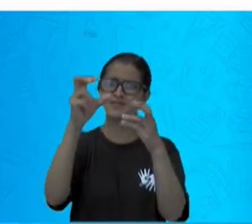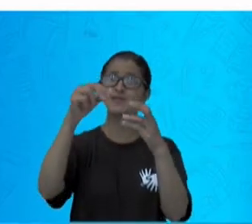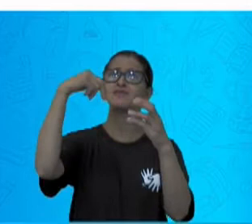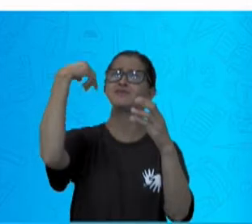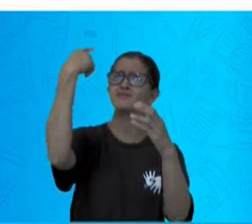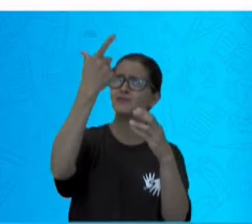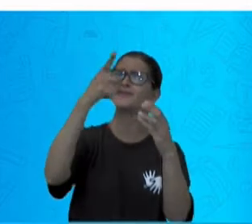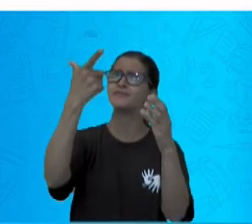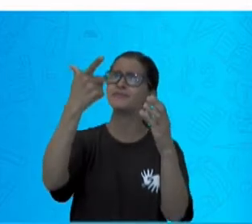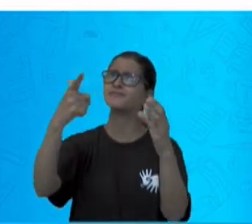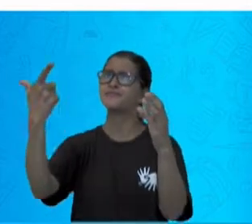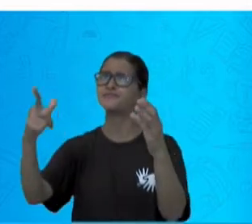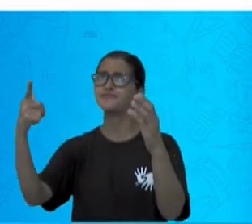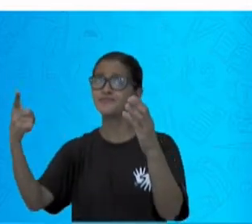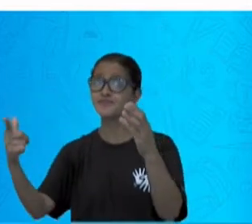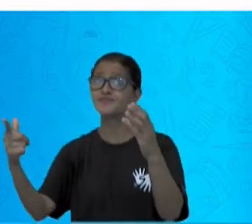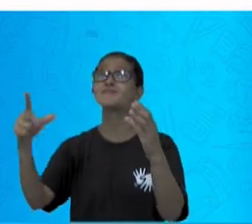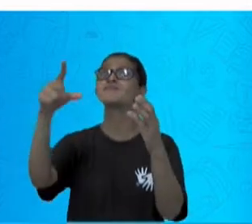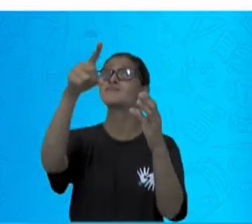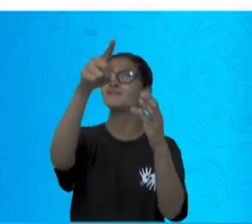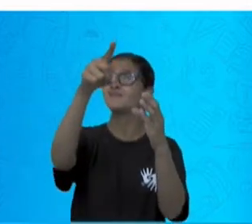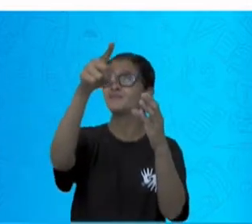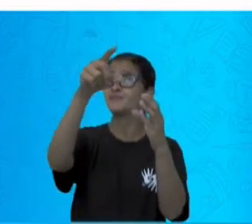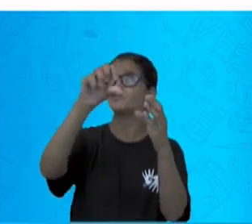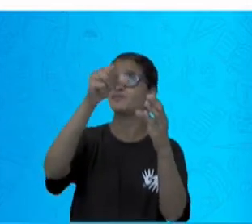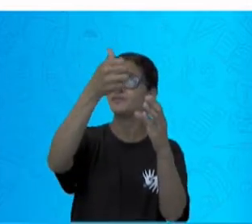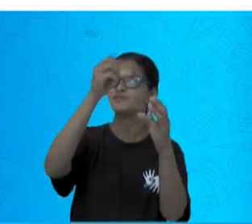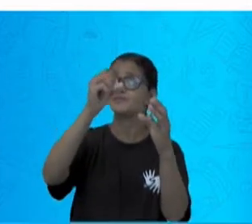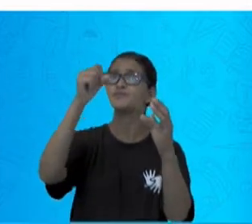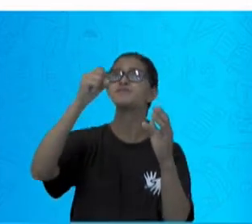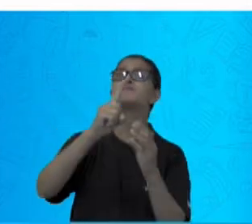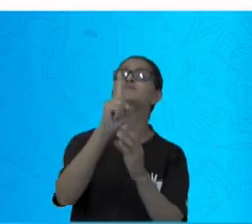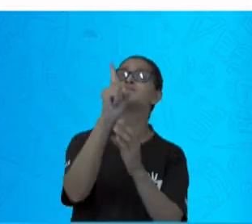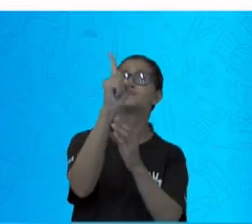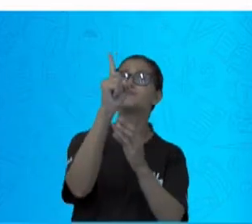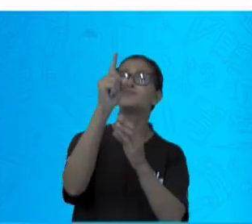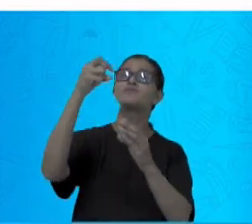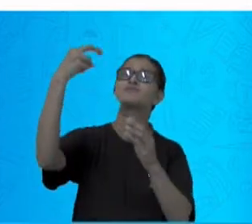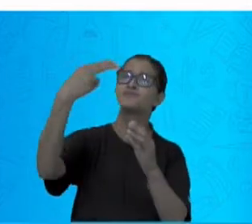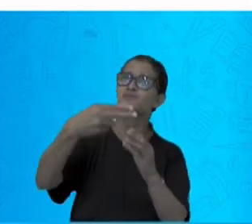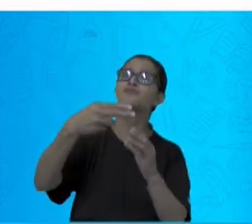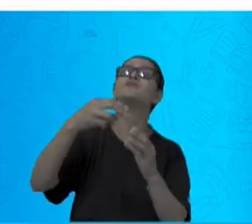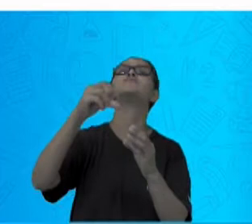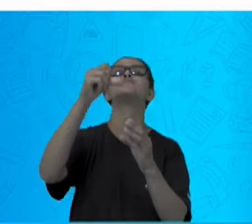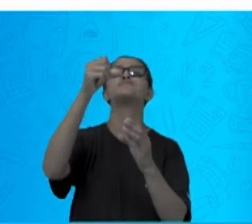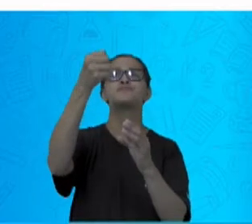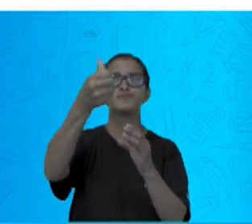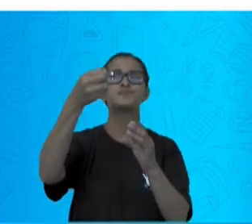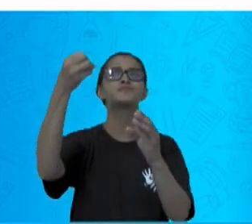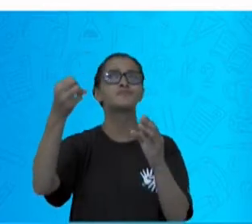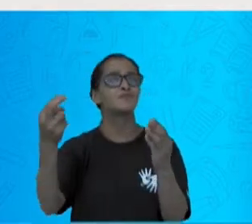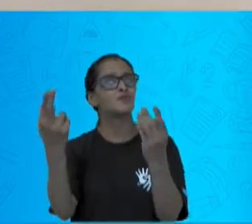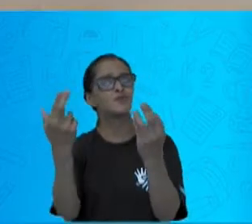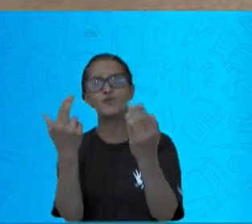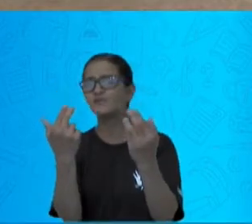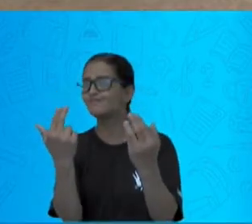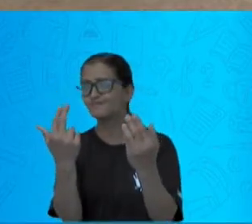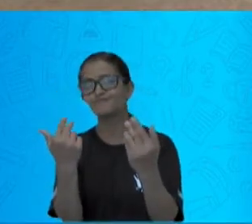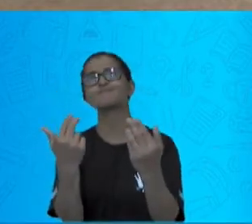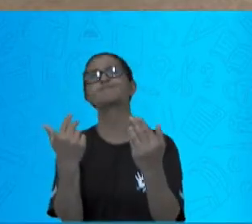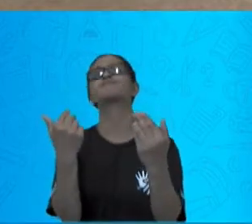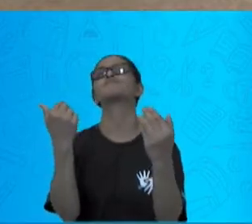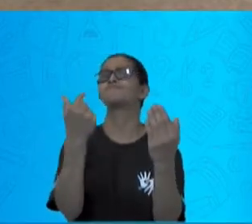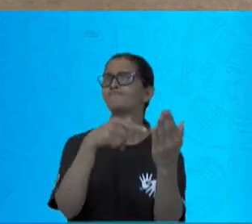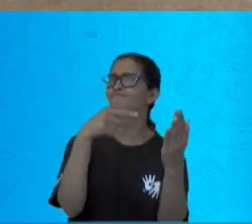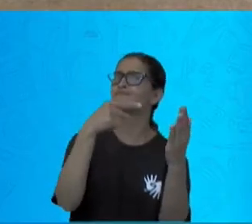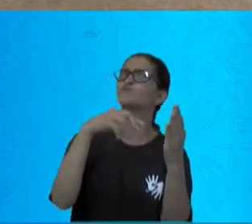é igual a 4. 100 elevado a 1 é igual a 100. Todo número elevado a 1 é igual a